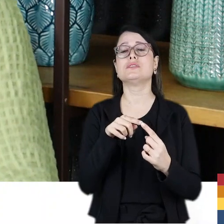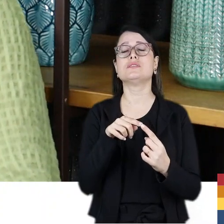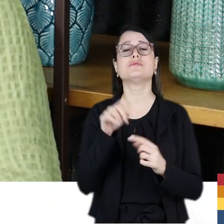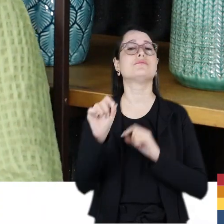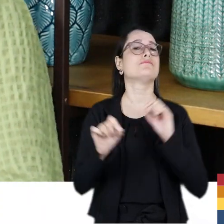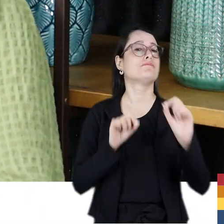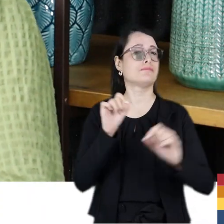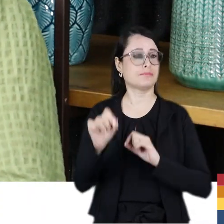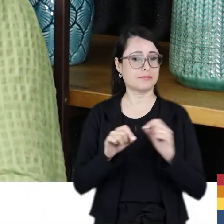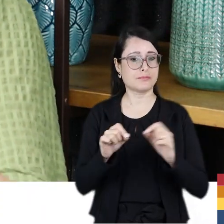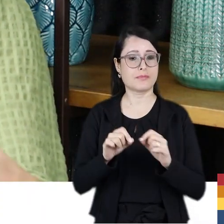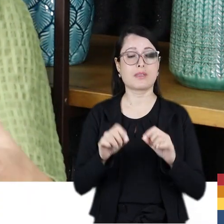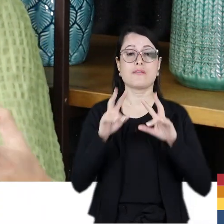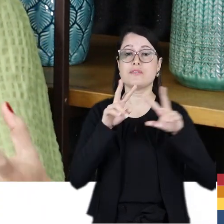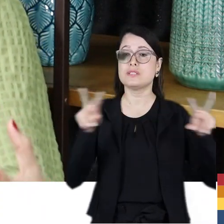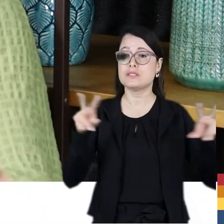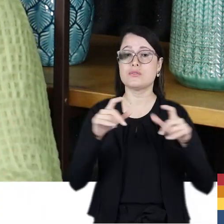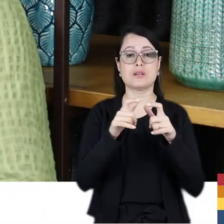ampla de mundo, né?